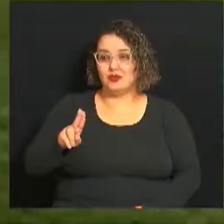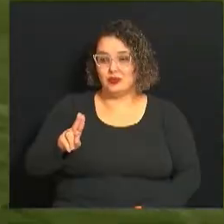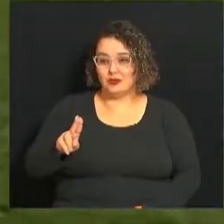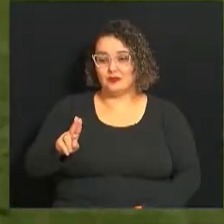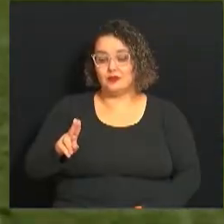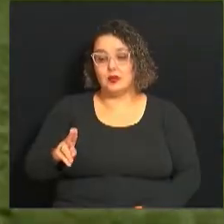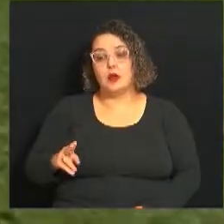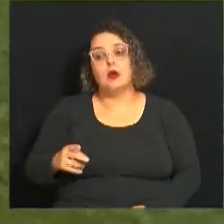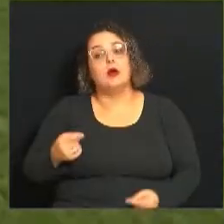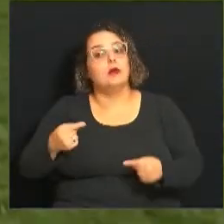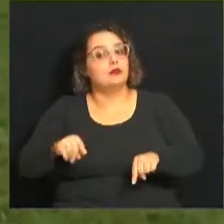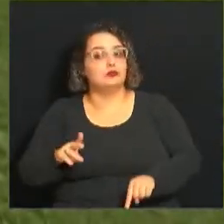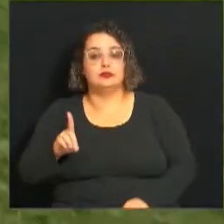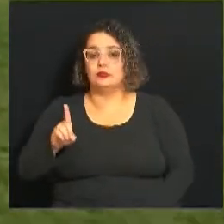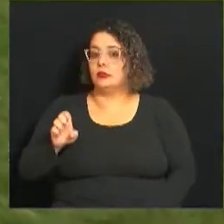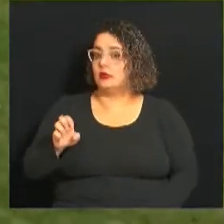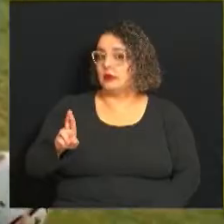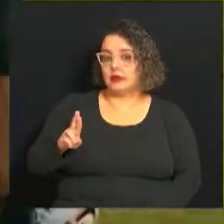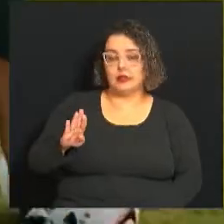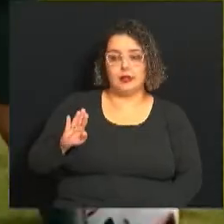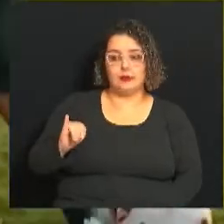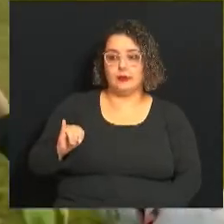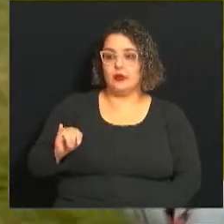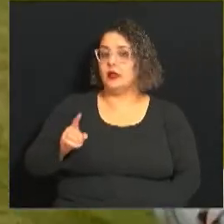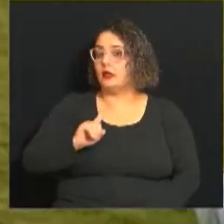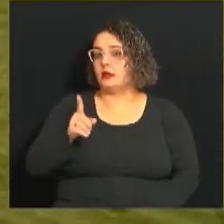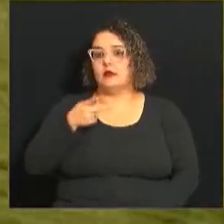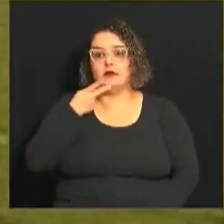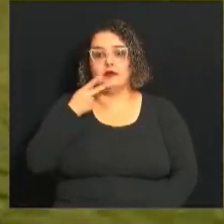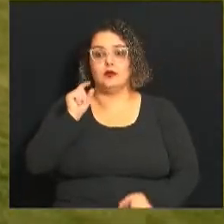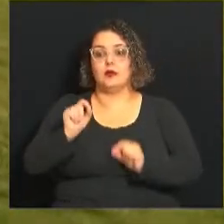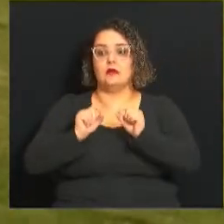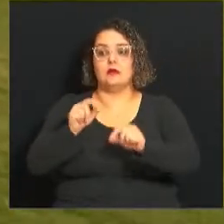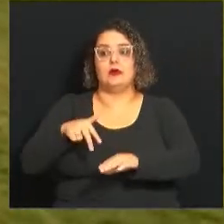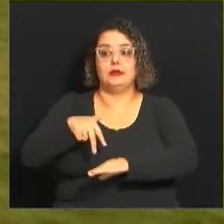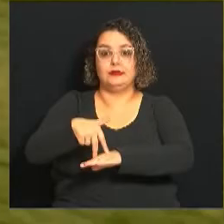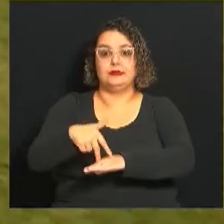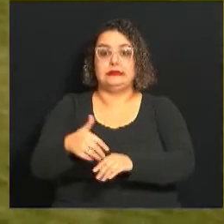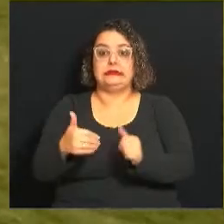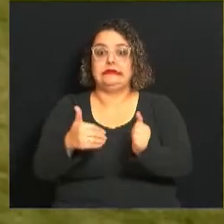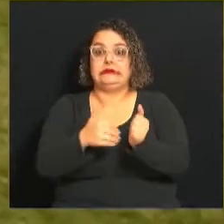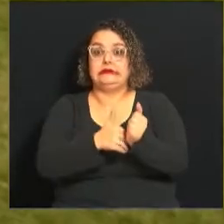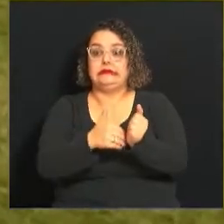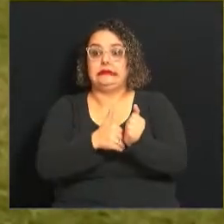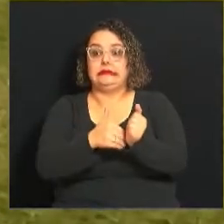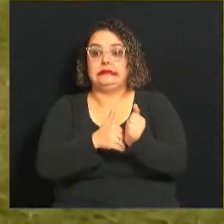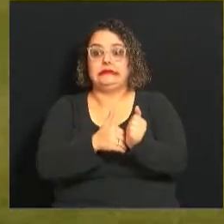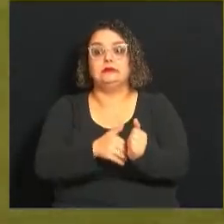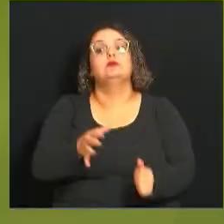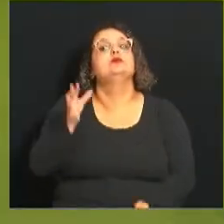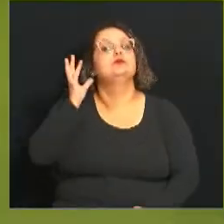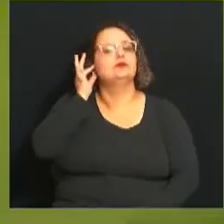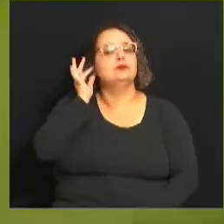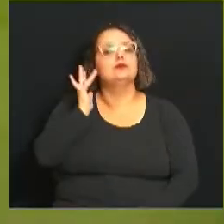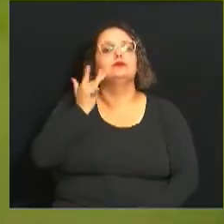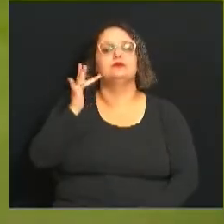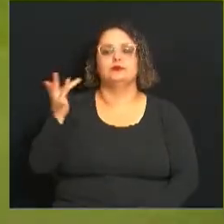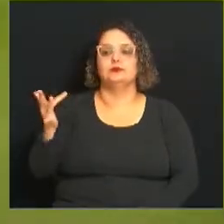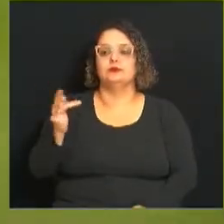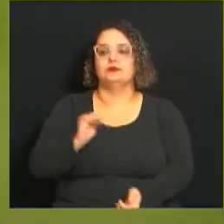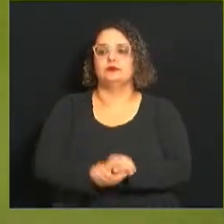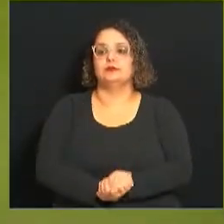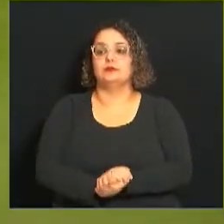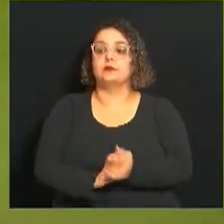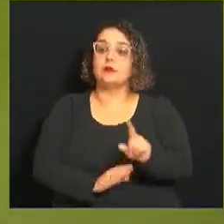não foi revelado a situação dos atletas. Mistério pelo lado do Brinco de Ouro. Do